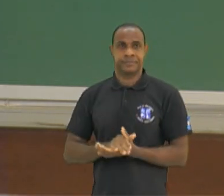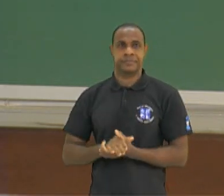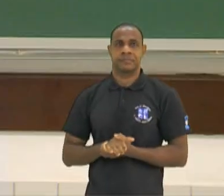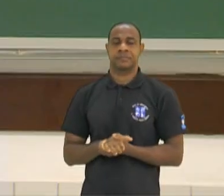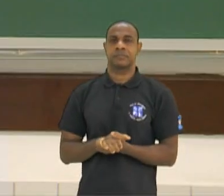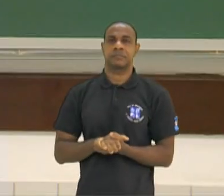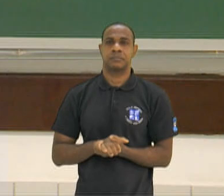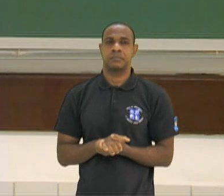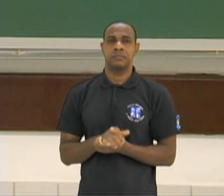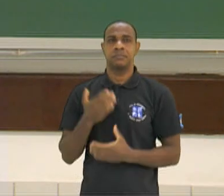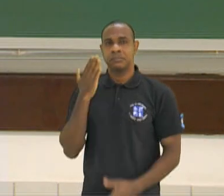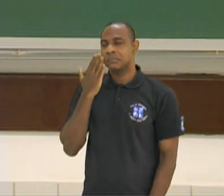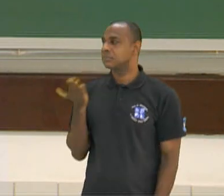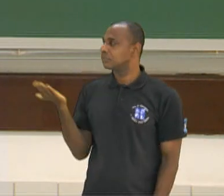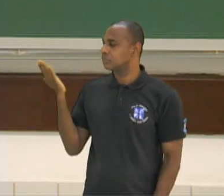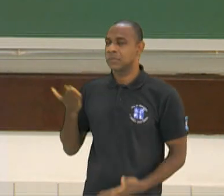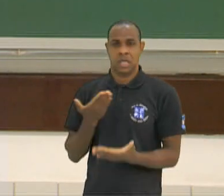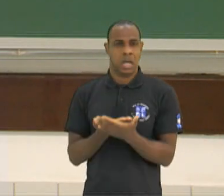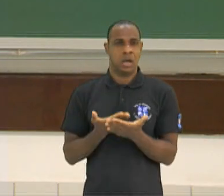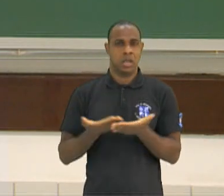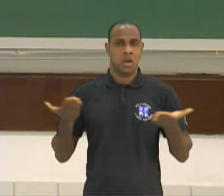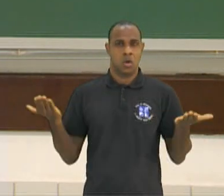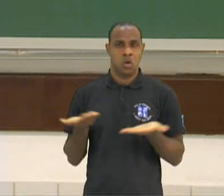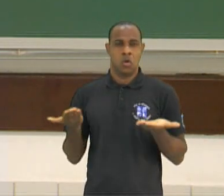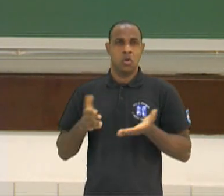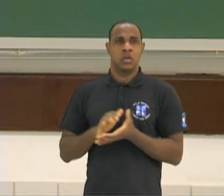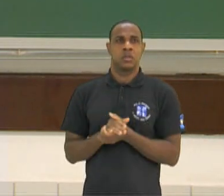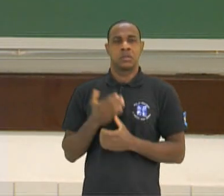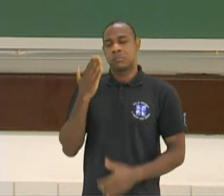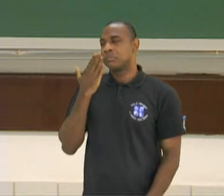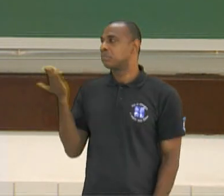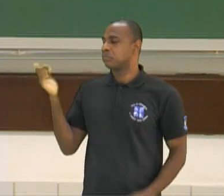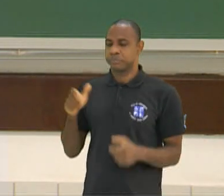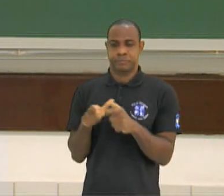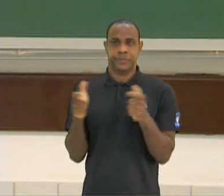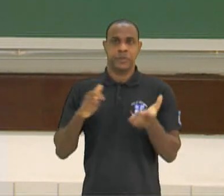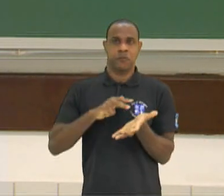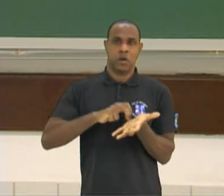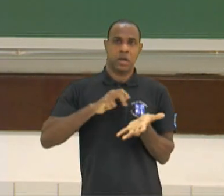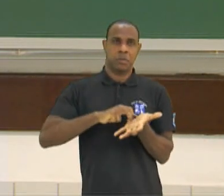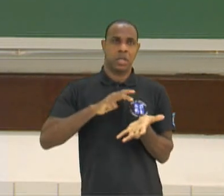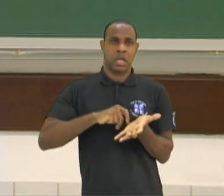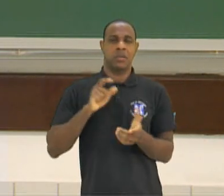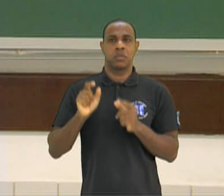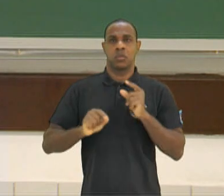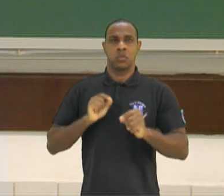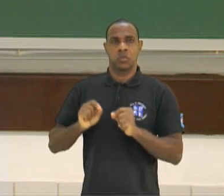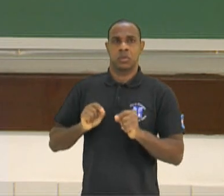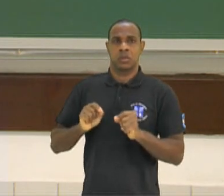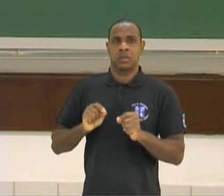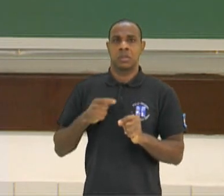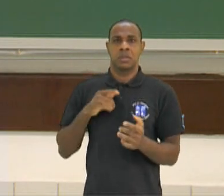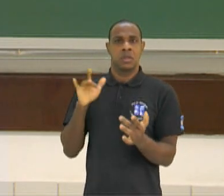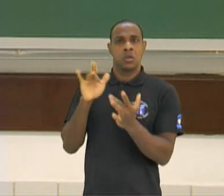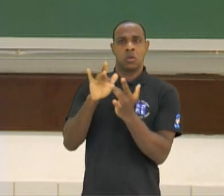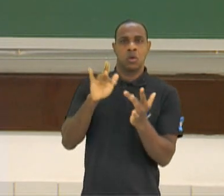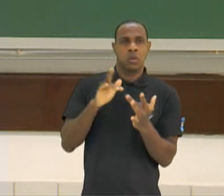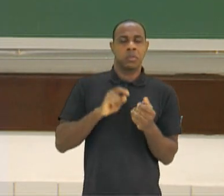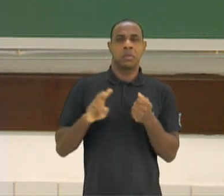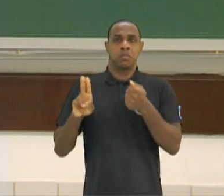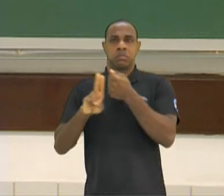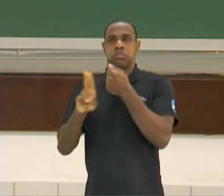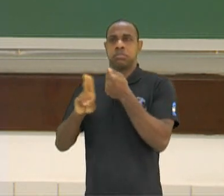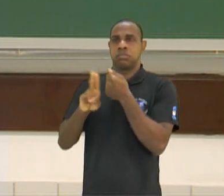ok? Na aula de hoje, pessoal, nós ampliamos o nosso vocabulário e ampliamos o nosso contato com pronomes